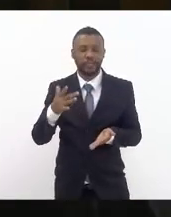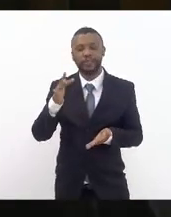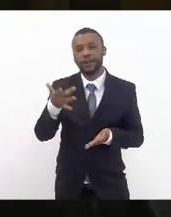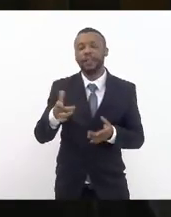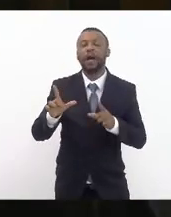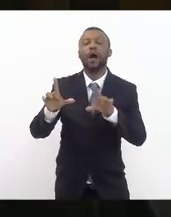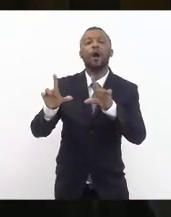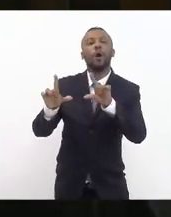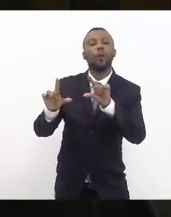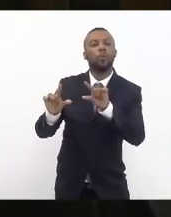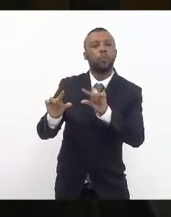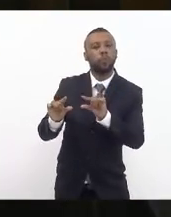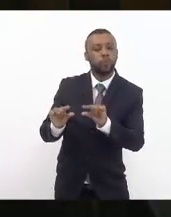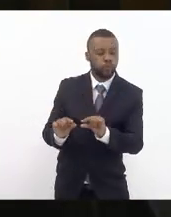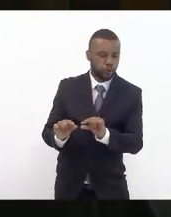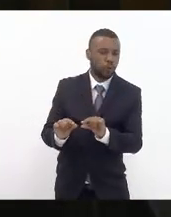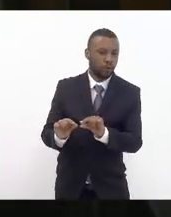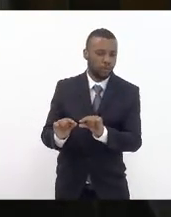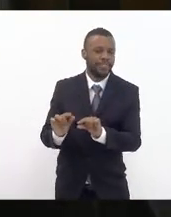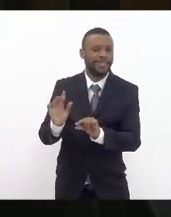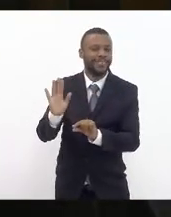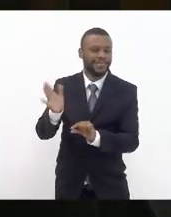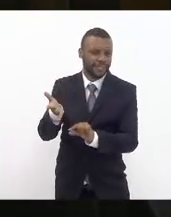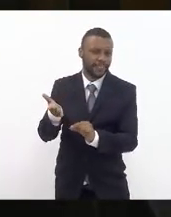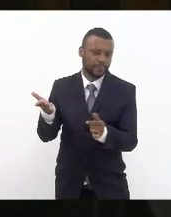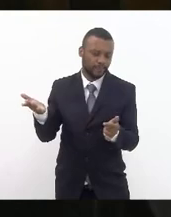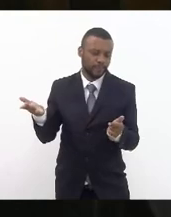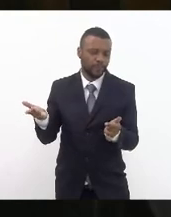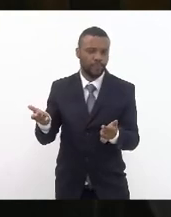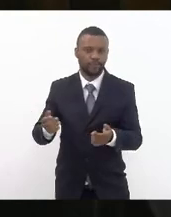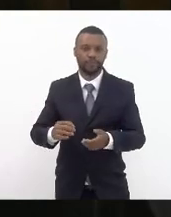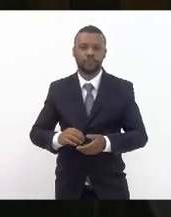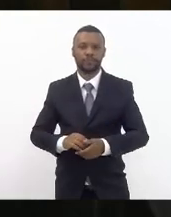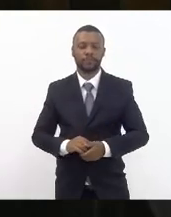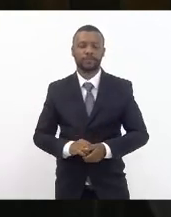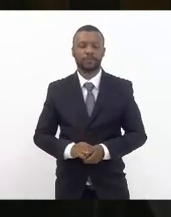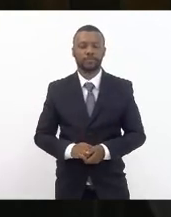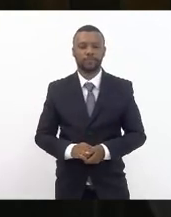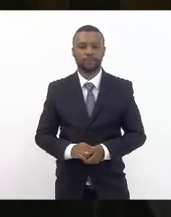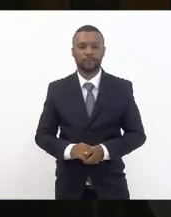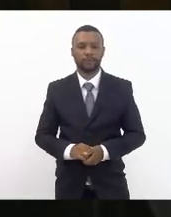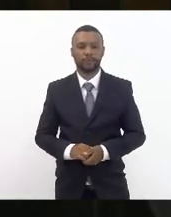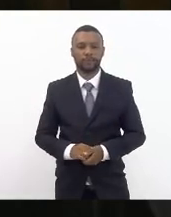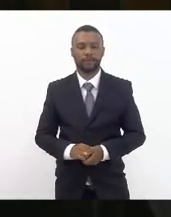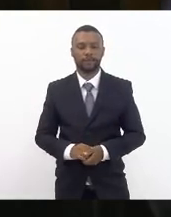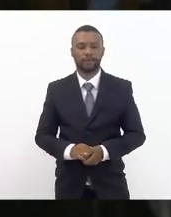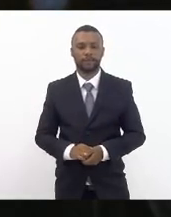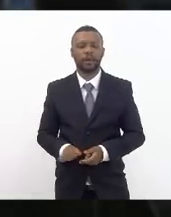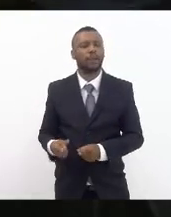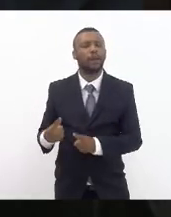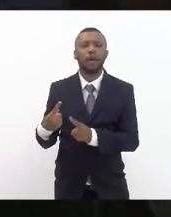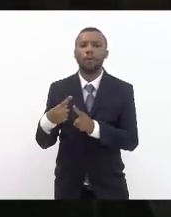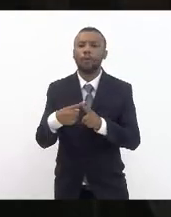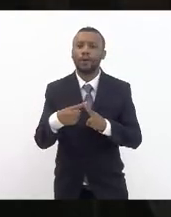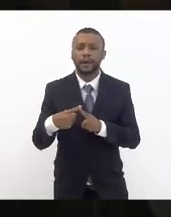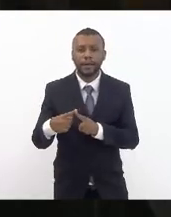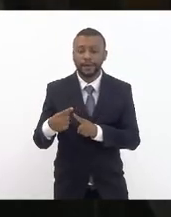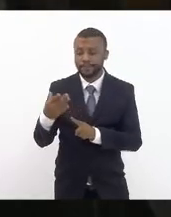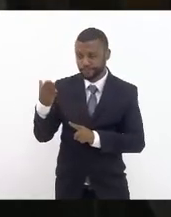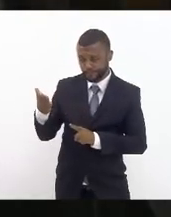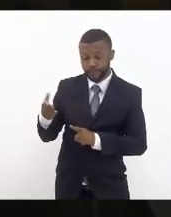teriam sido brutalmente reduzidos. Porque, deputado Jari,